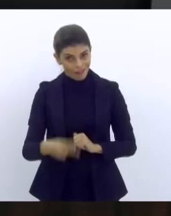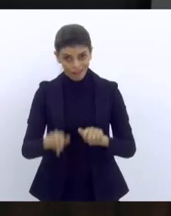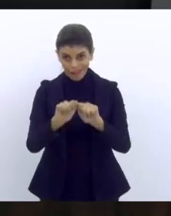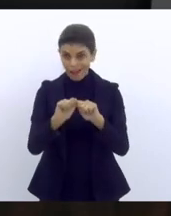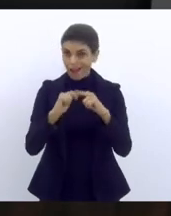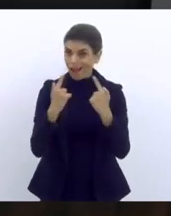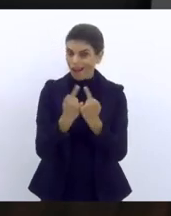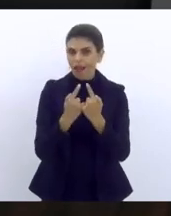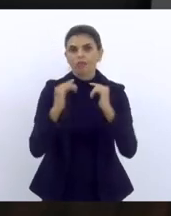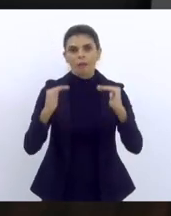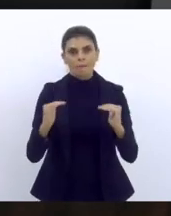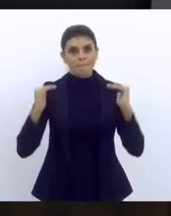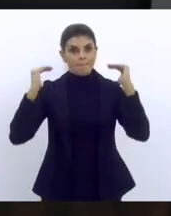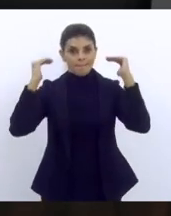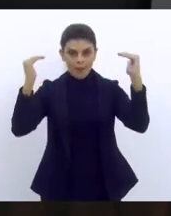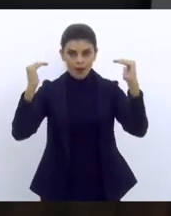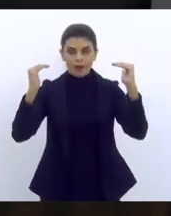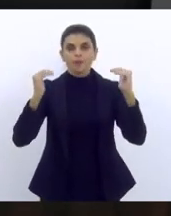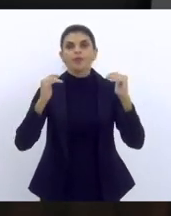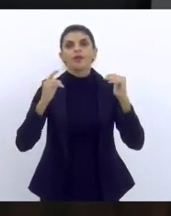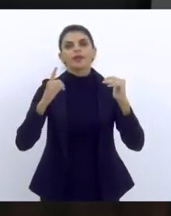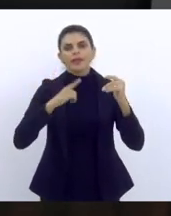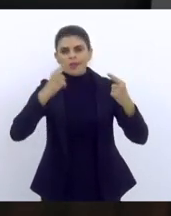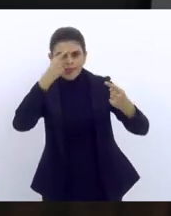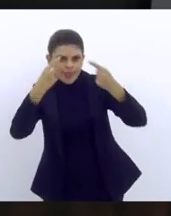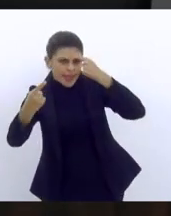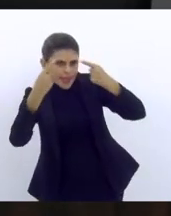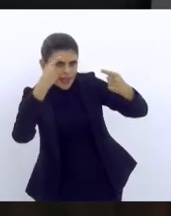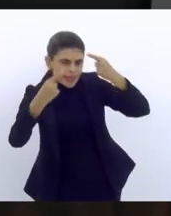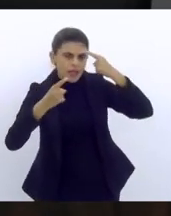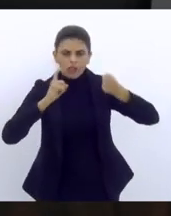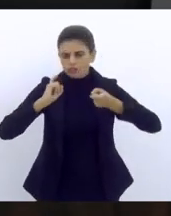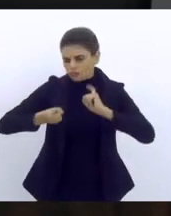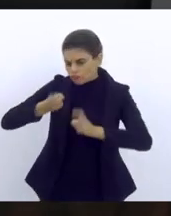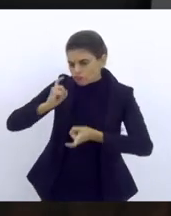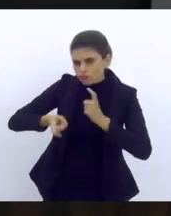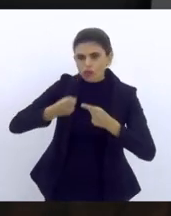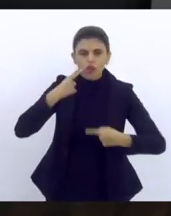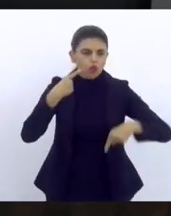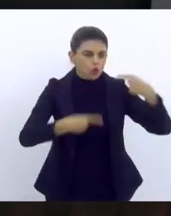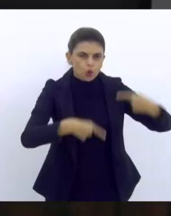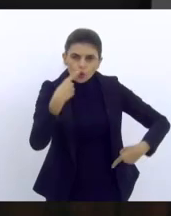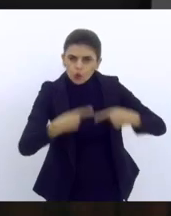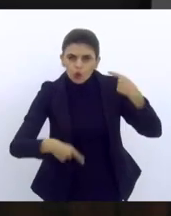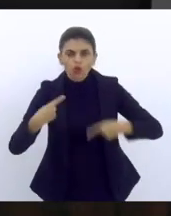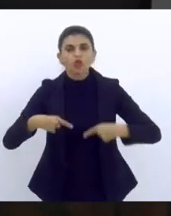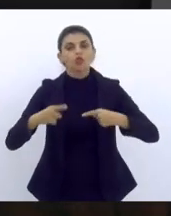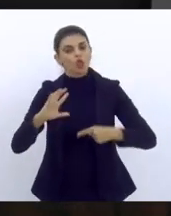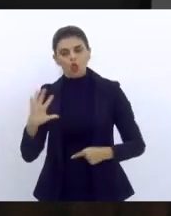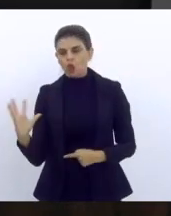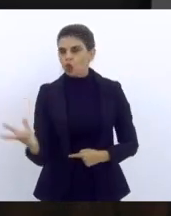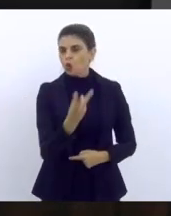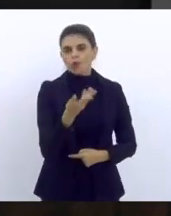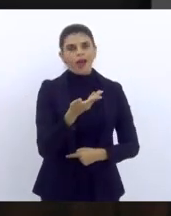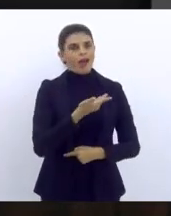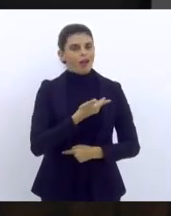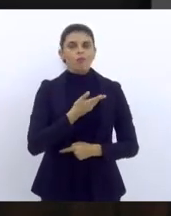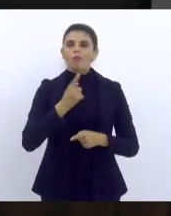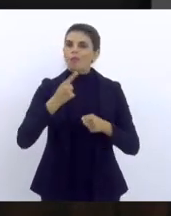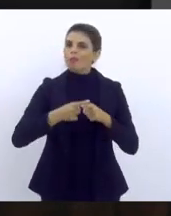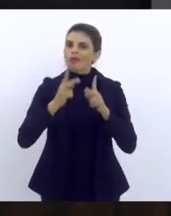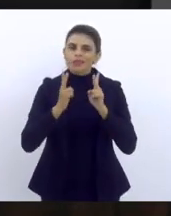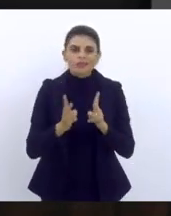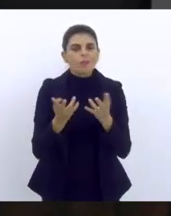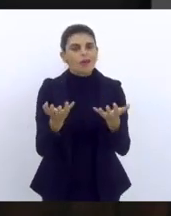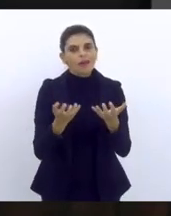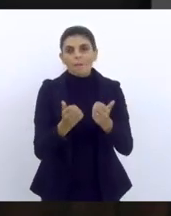ele é soberano, aqui no campo de ideias, nós discutimos, nós debatemos, mas todos somos amigos porque queremos sempre o